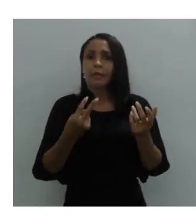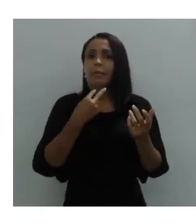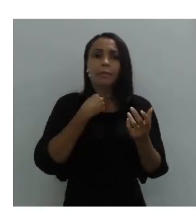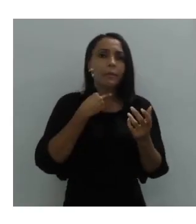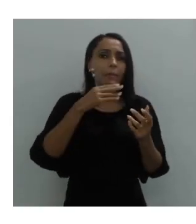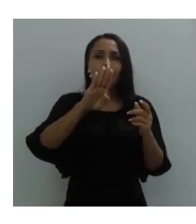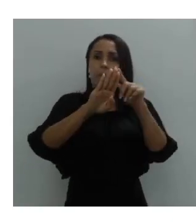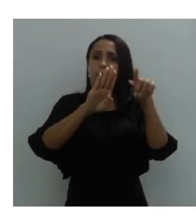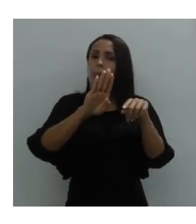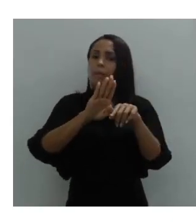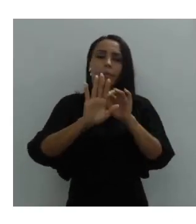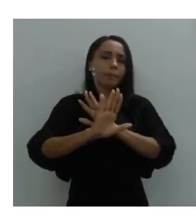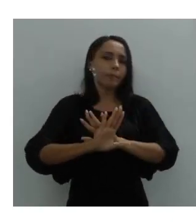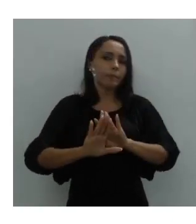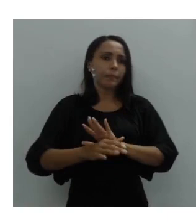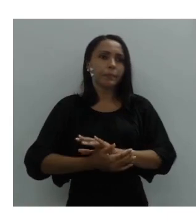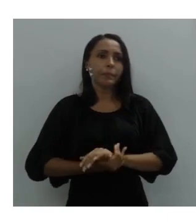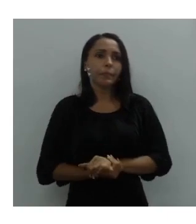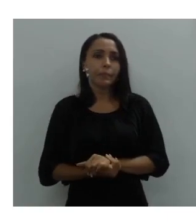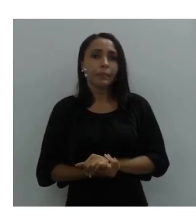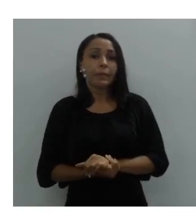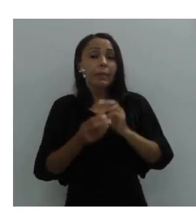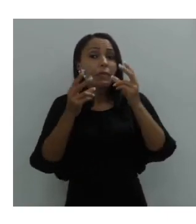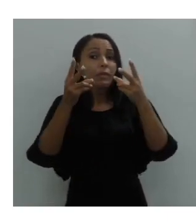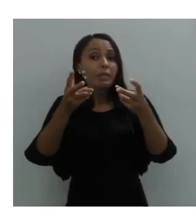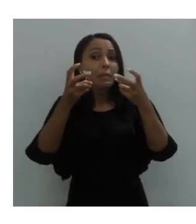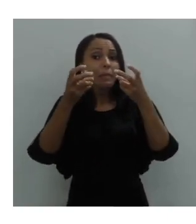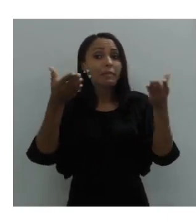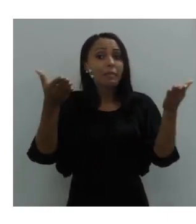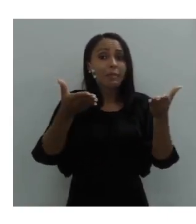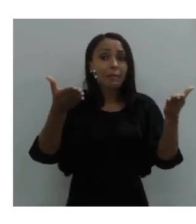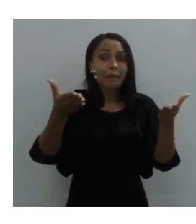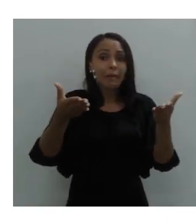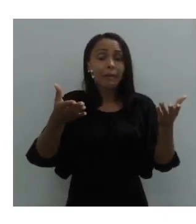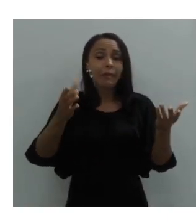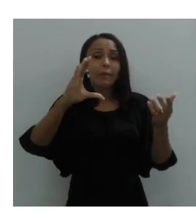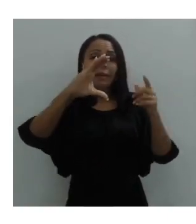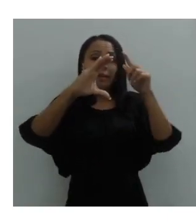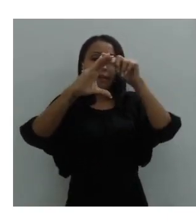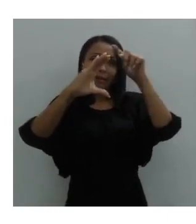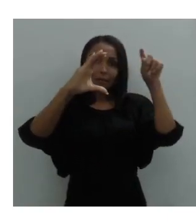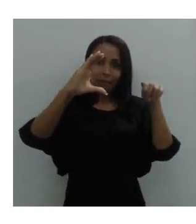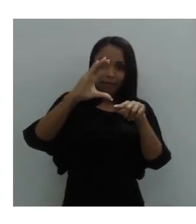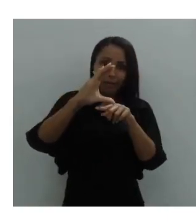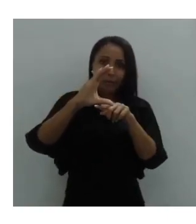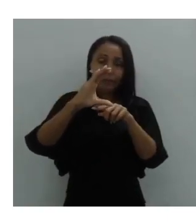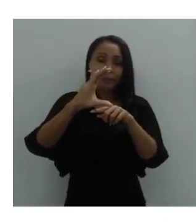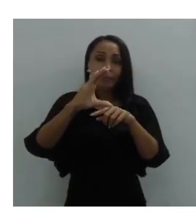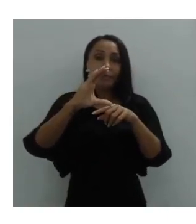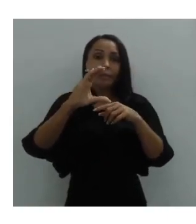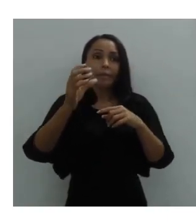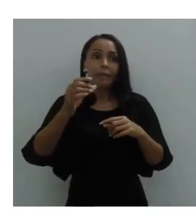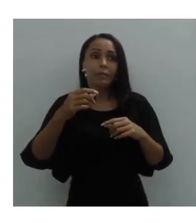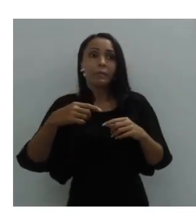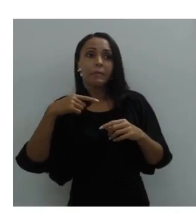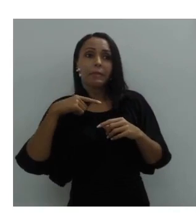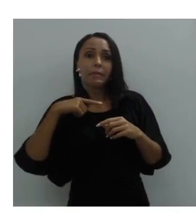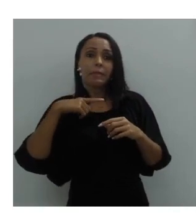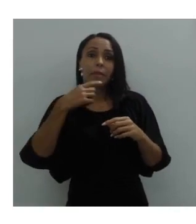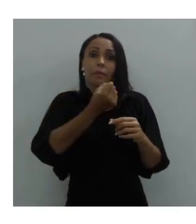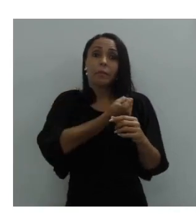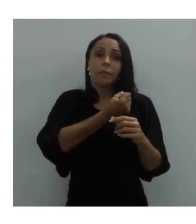também a letra B. Quando você vai para a letra C, aí você vê que tem o